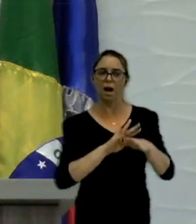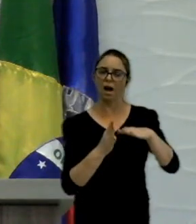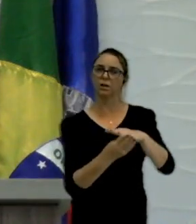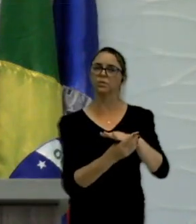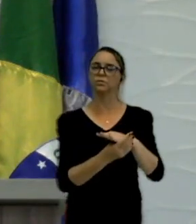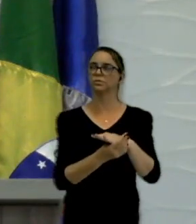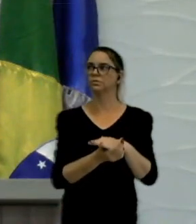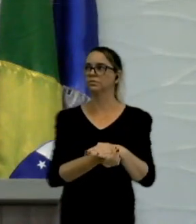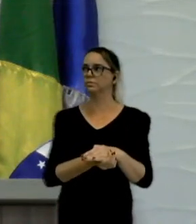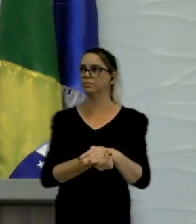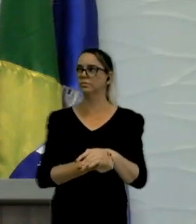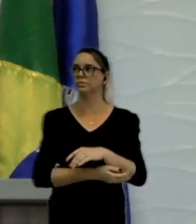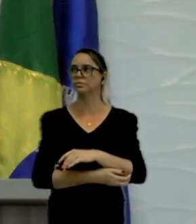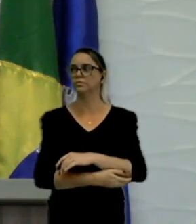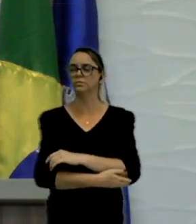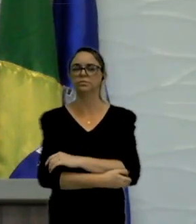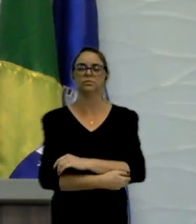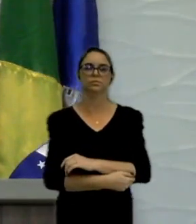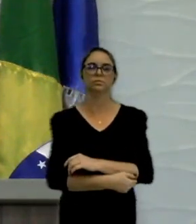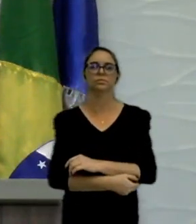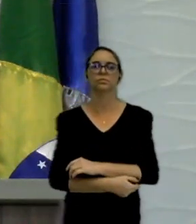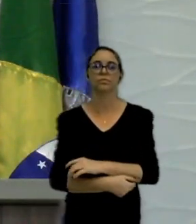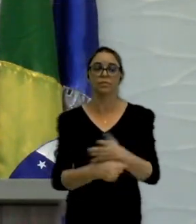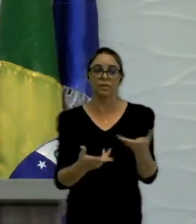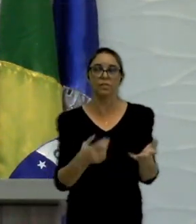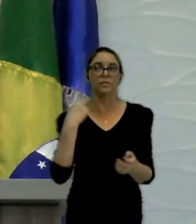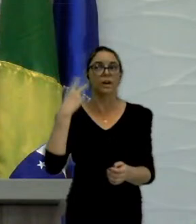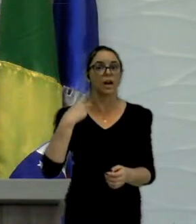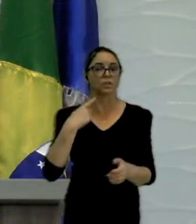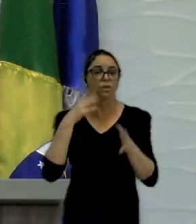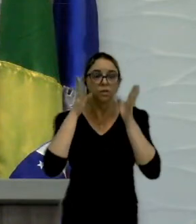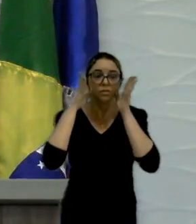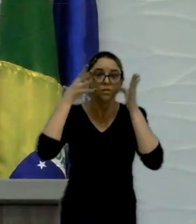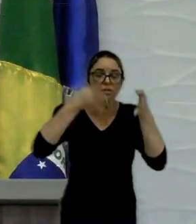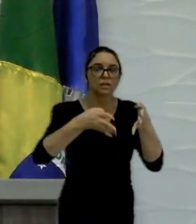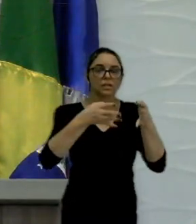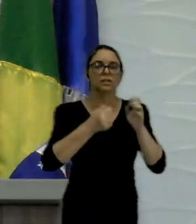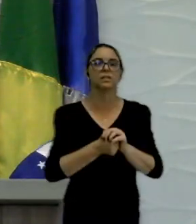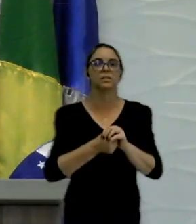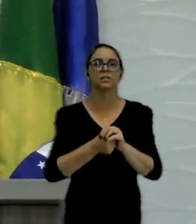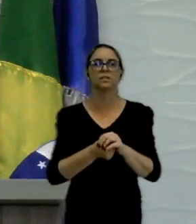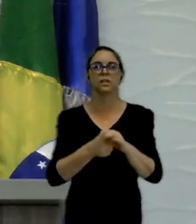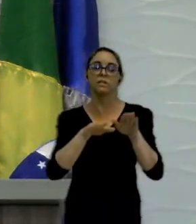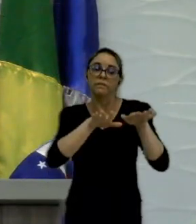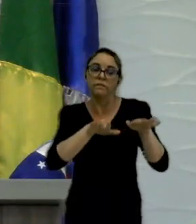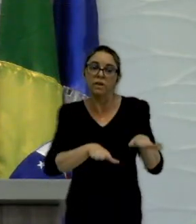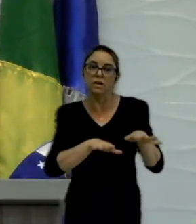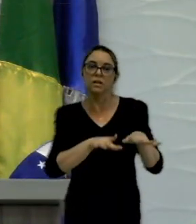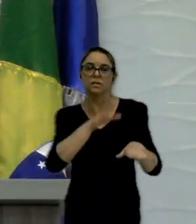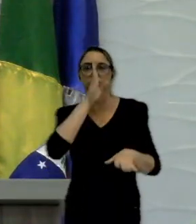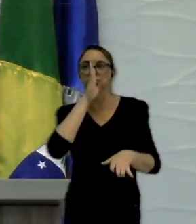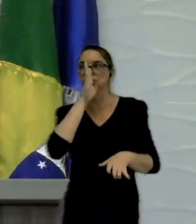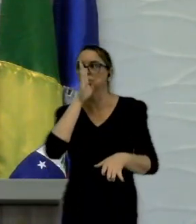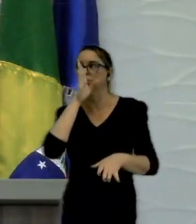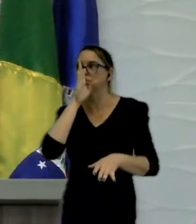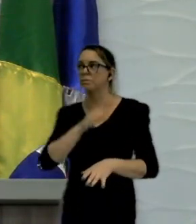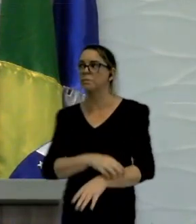bairro. Está discutindo o requerimento. Então, vereador, se atente. Se atente e fique no seu canto, caladinho,